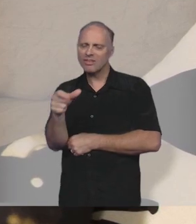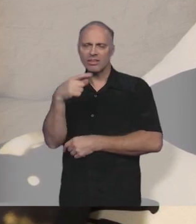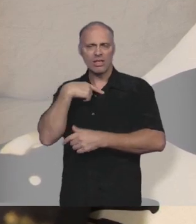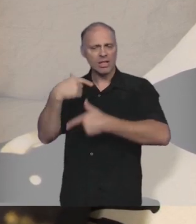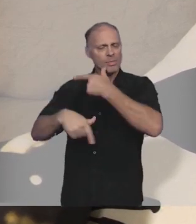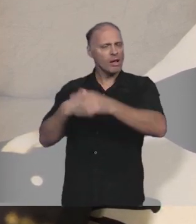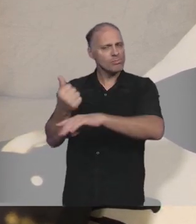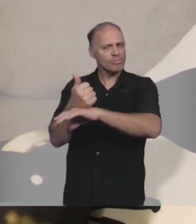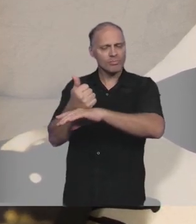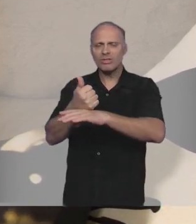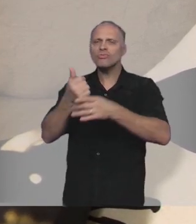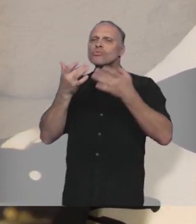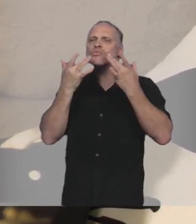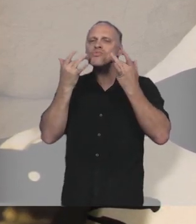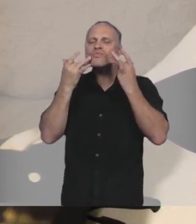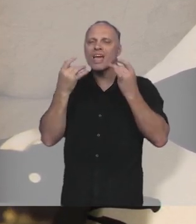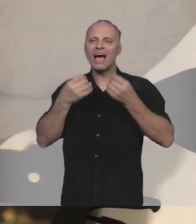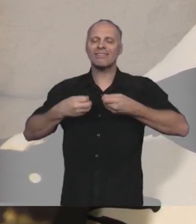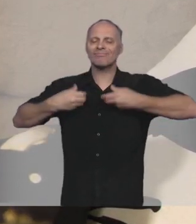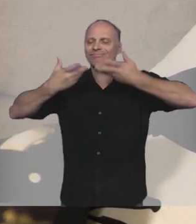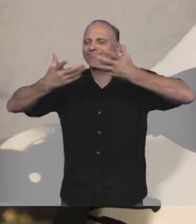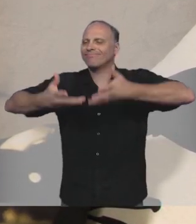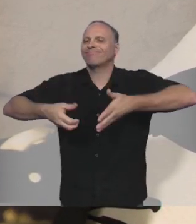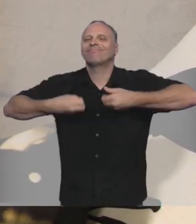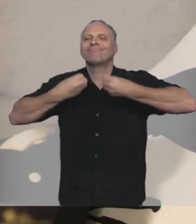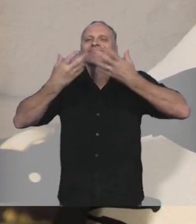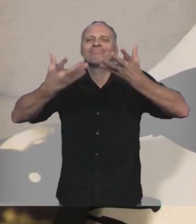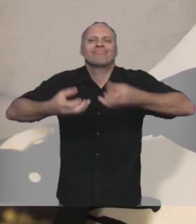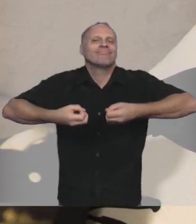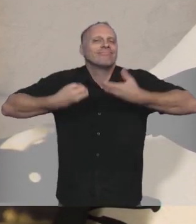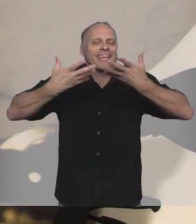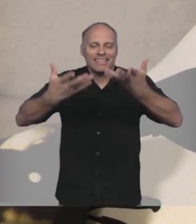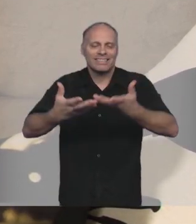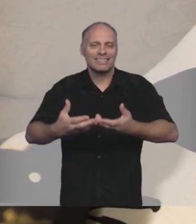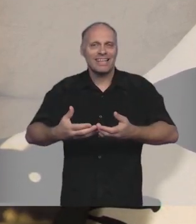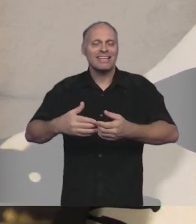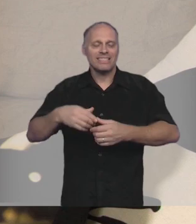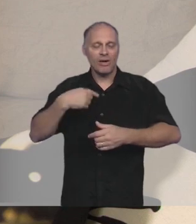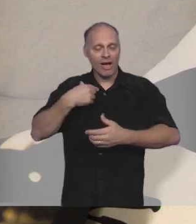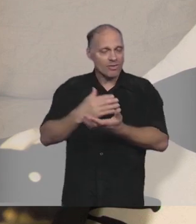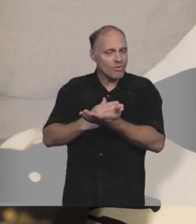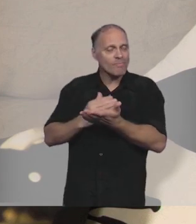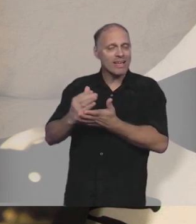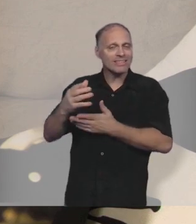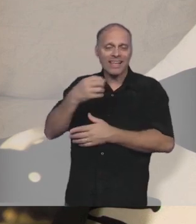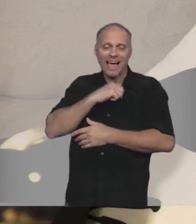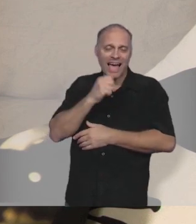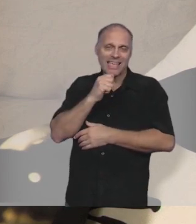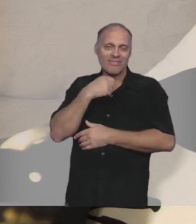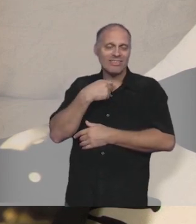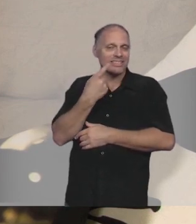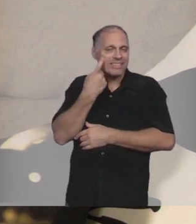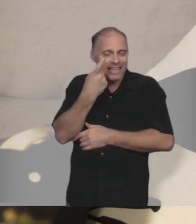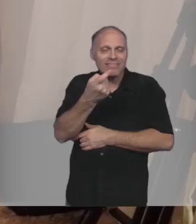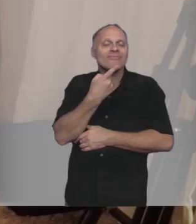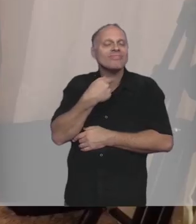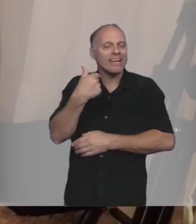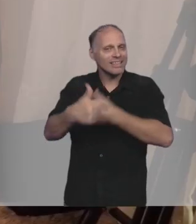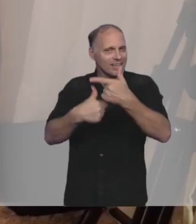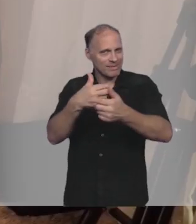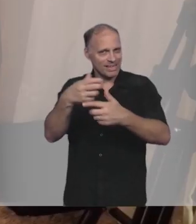isso profissionalmente. E a trajetória começa aí, assim, o interesse, a vontade de trabalhar com isso,